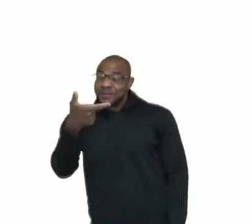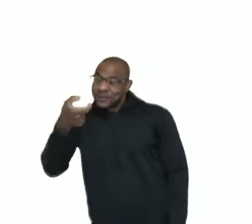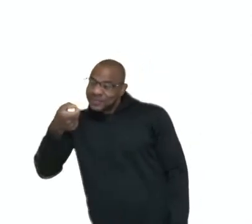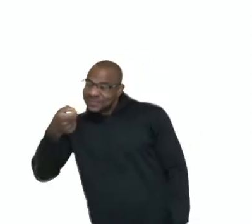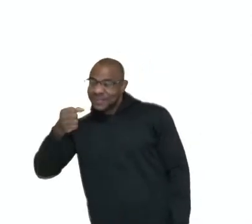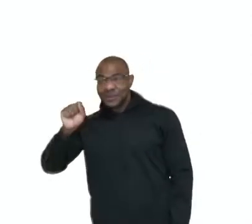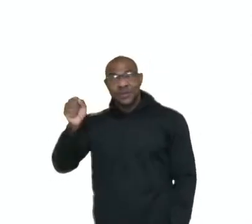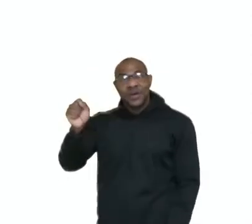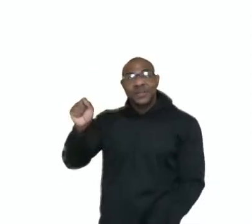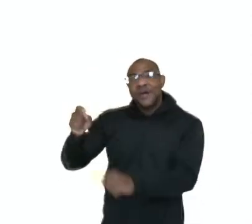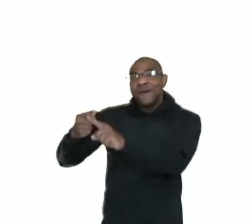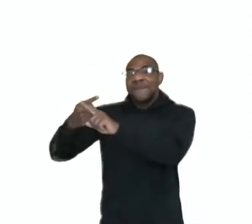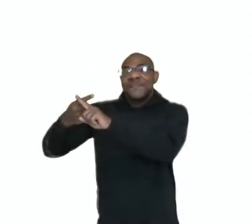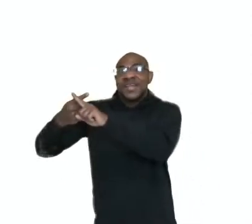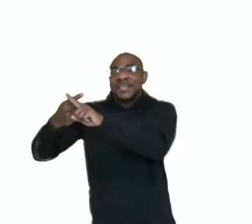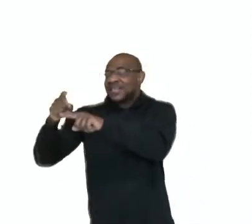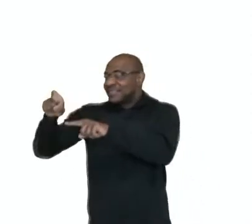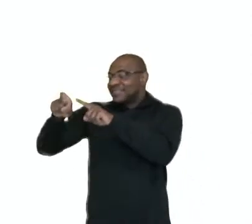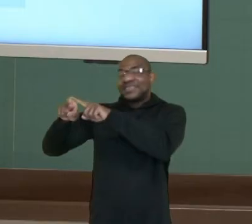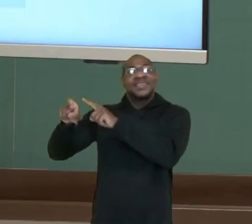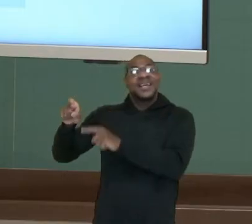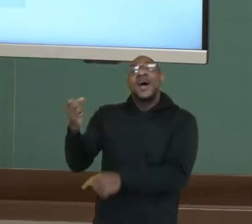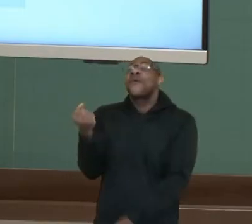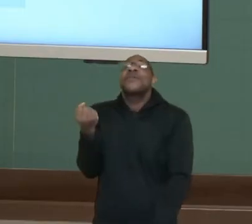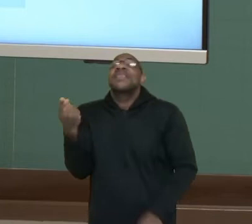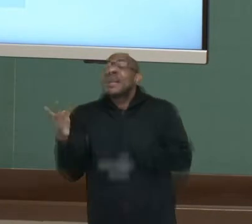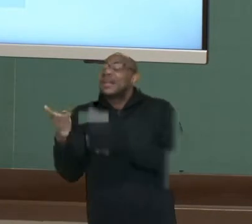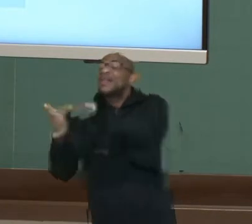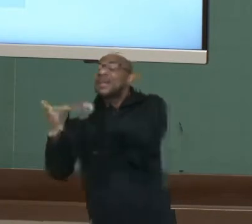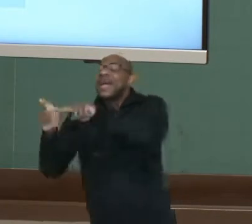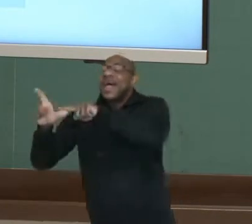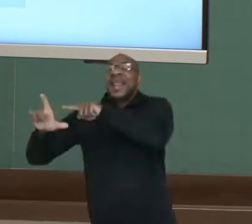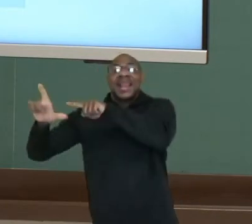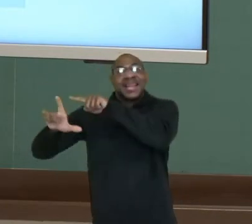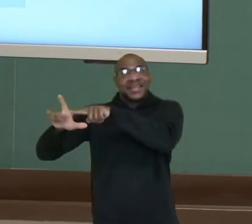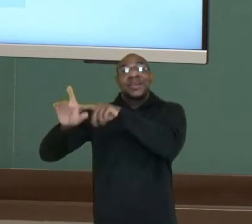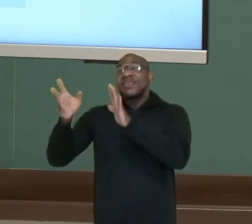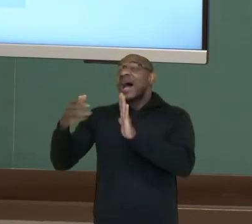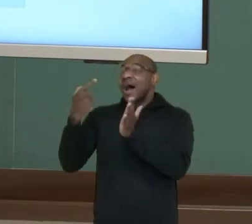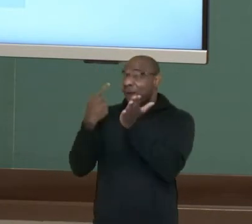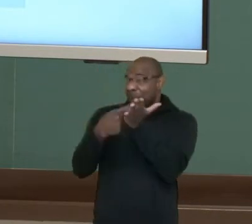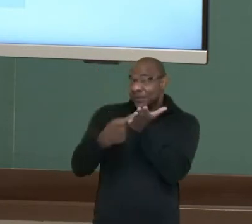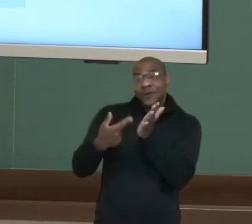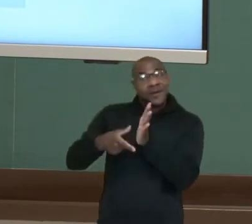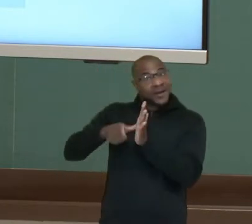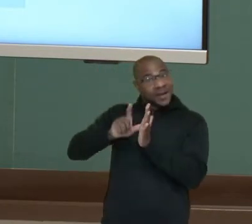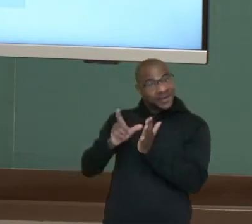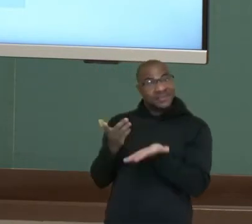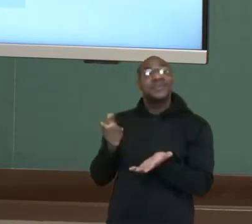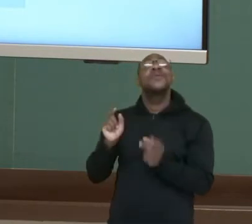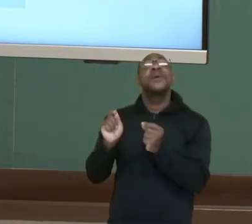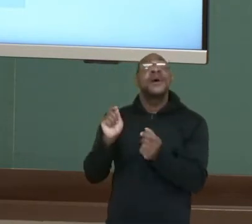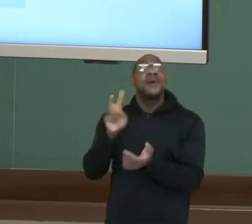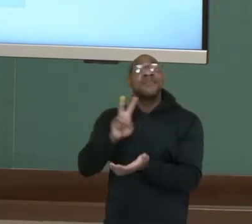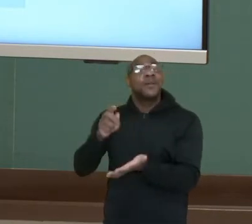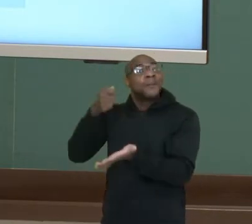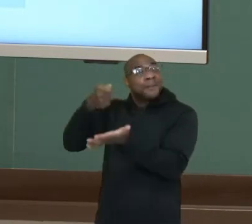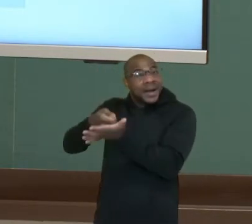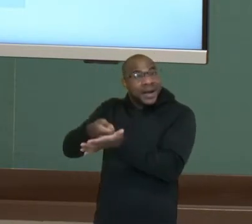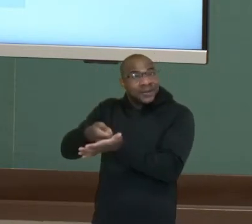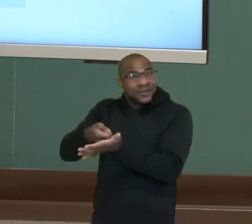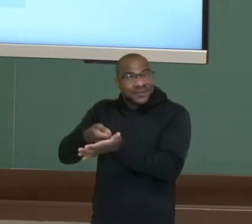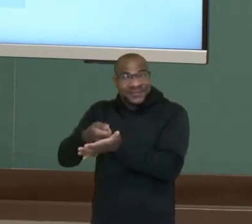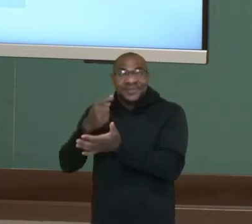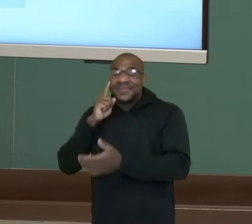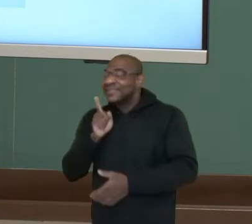5,208 vezes X quantidade de litros. Porque eu já combinei lá no início que valor pago ia ser P